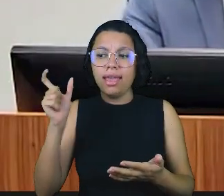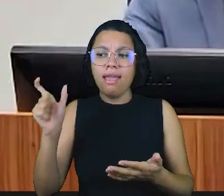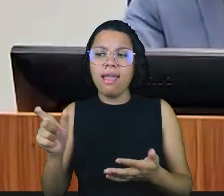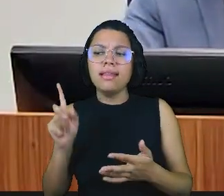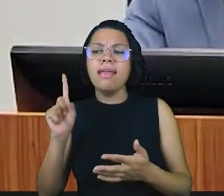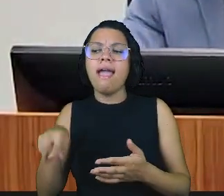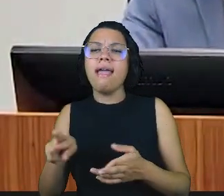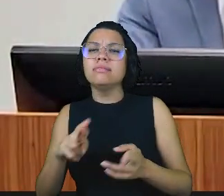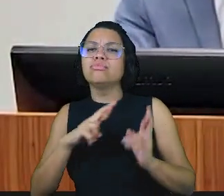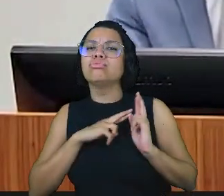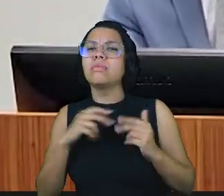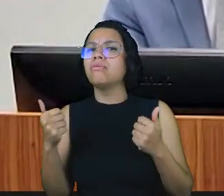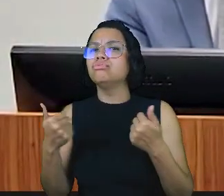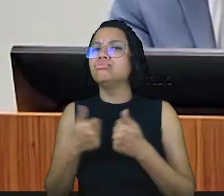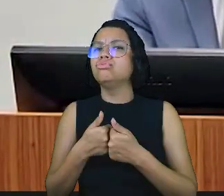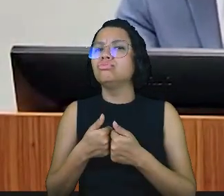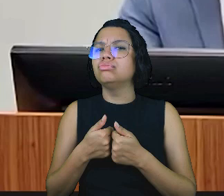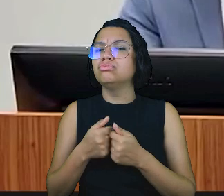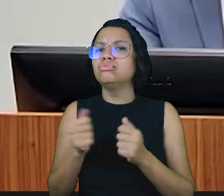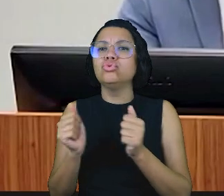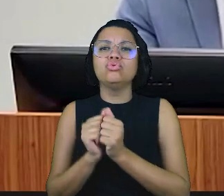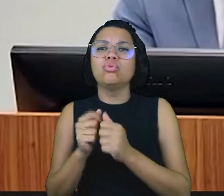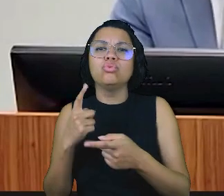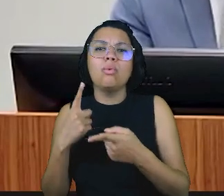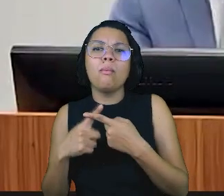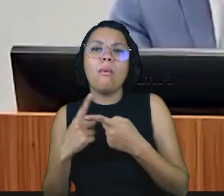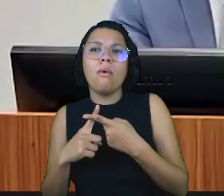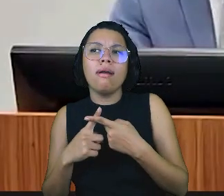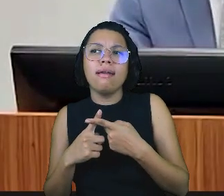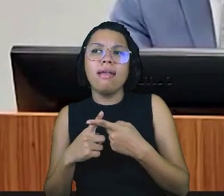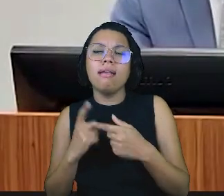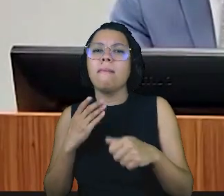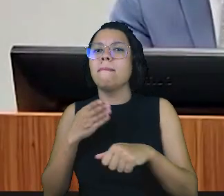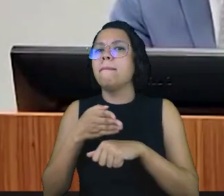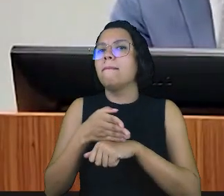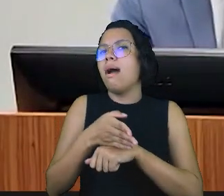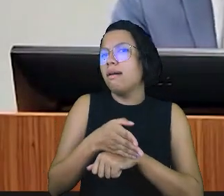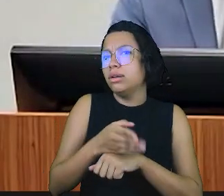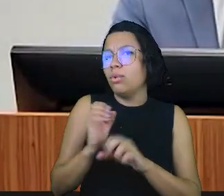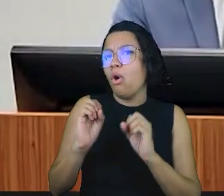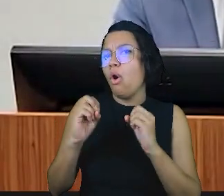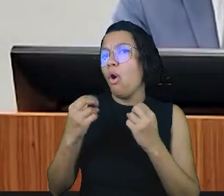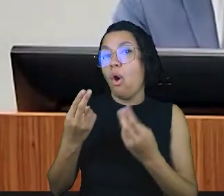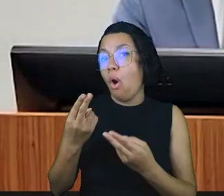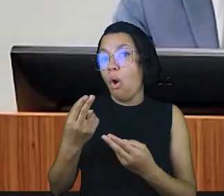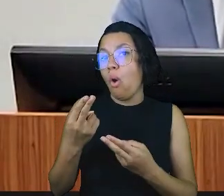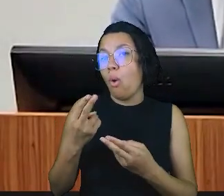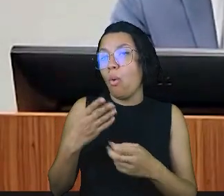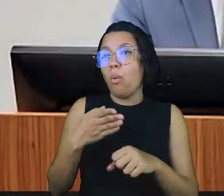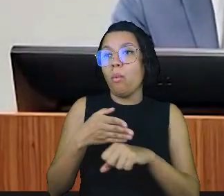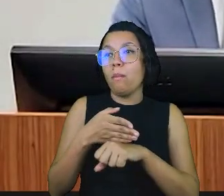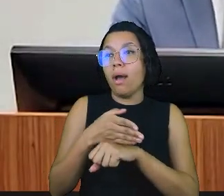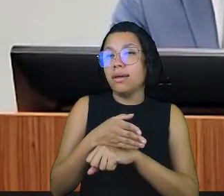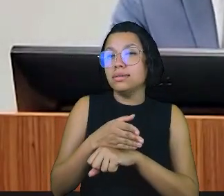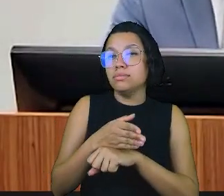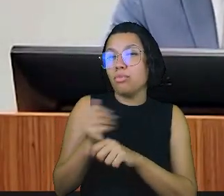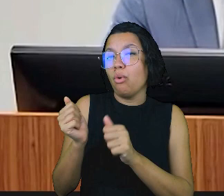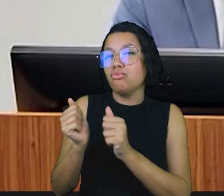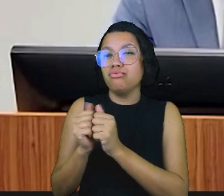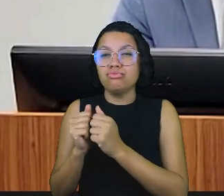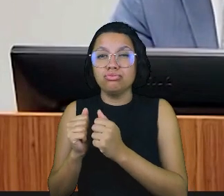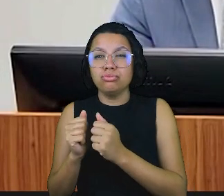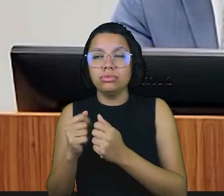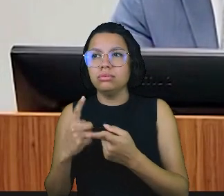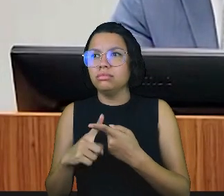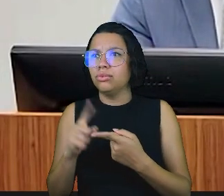ele participou ou coparticipou do fato gerador. Isso é compreendido por qualquer